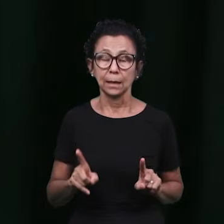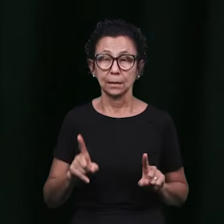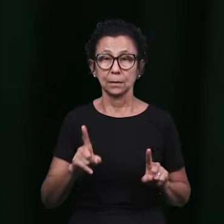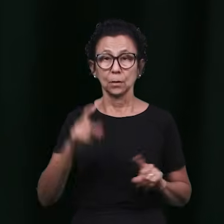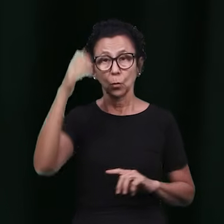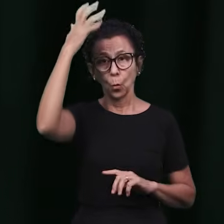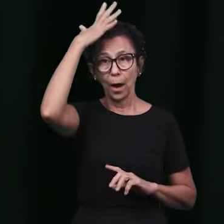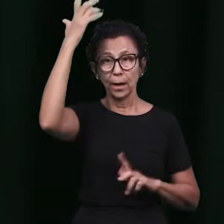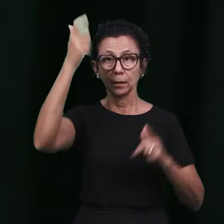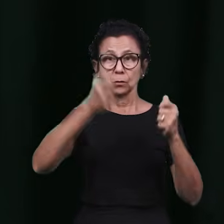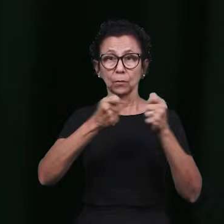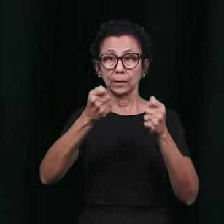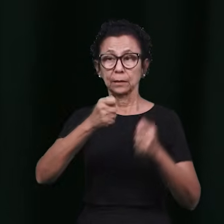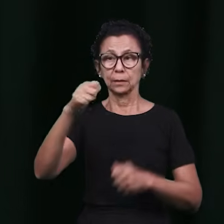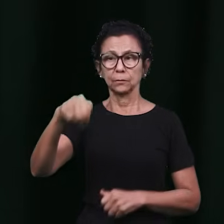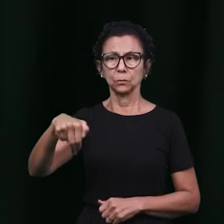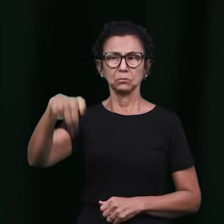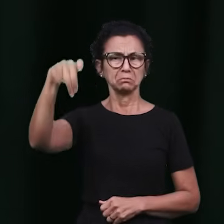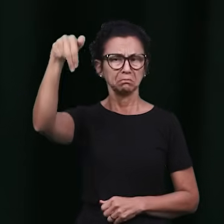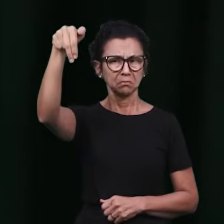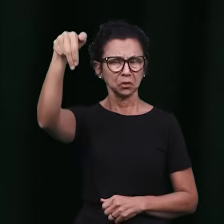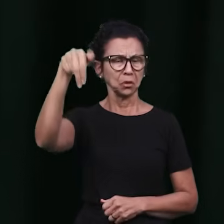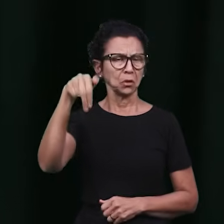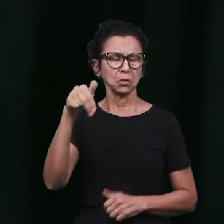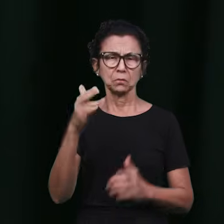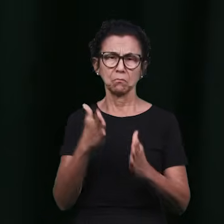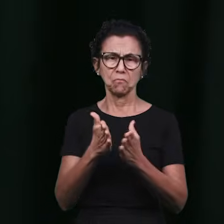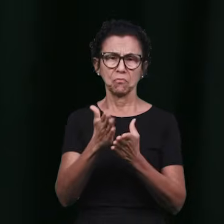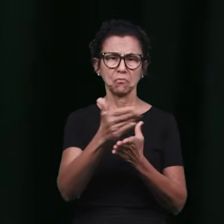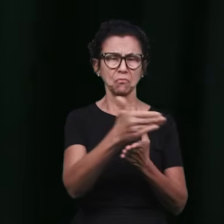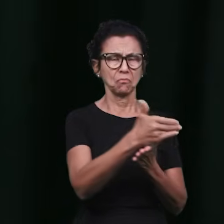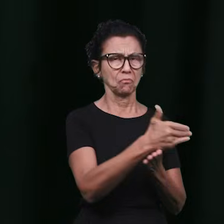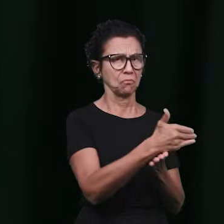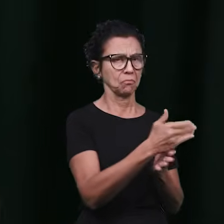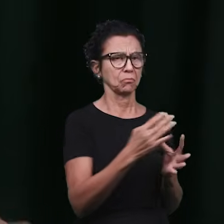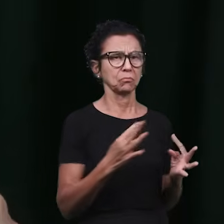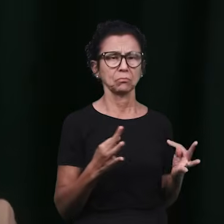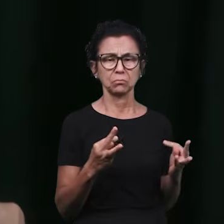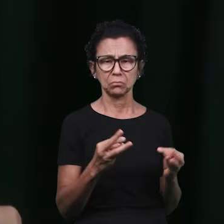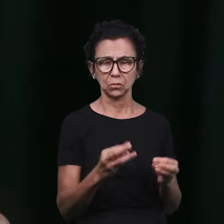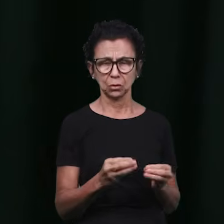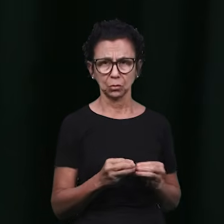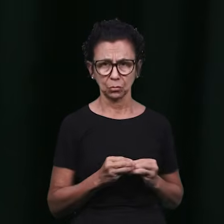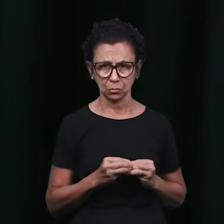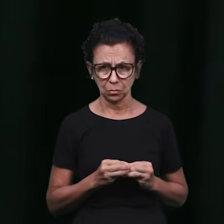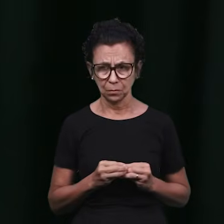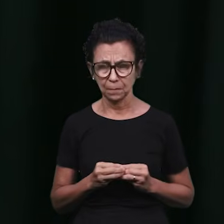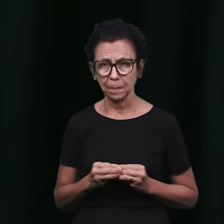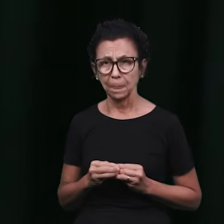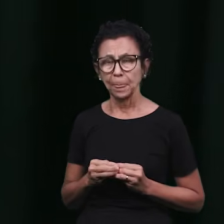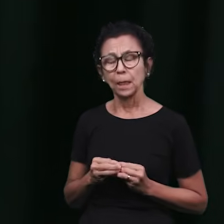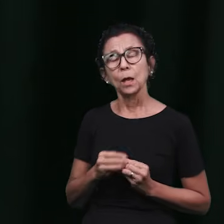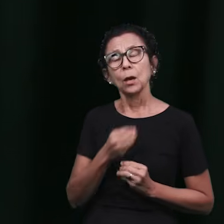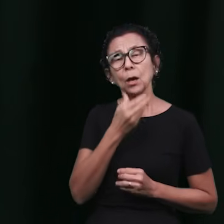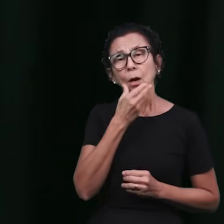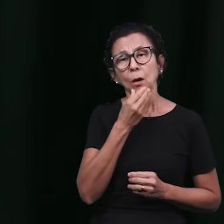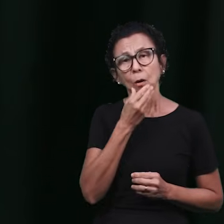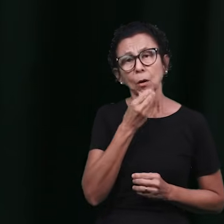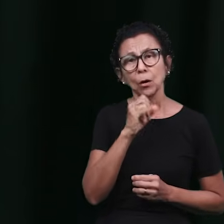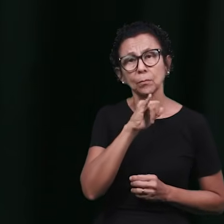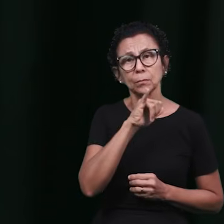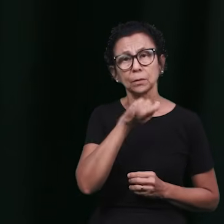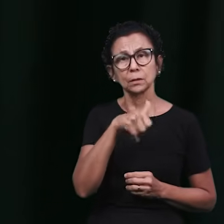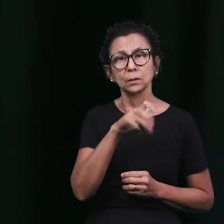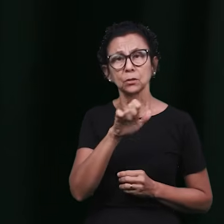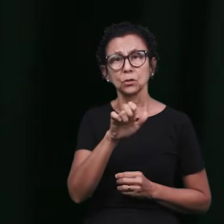norte, praticamente todos se desviaram do Senhor. Por quê? Quando Jeroboão ele vai para